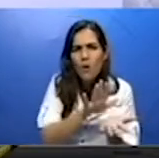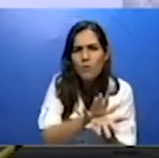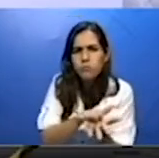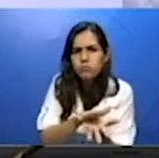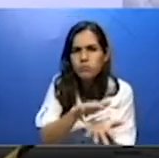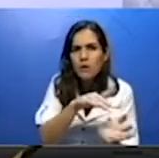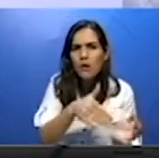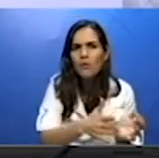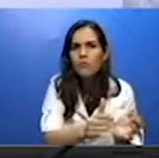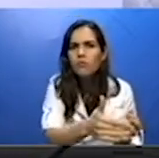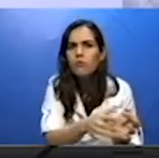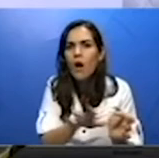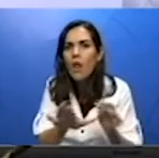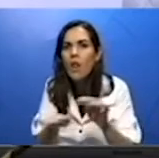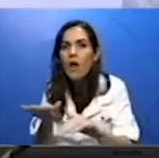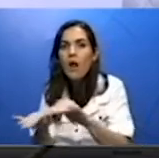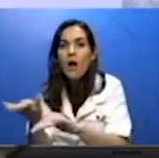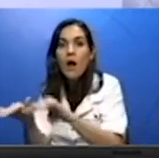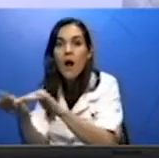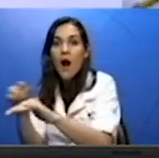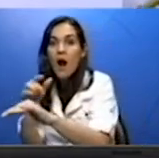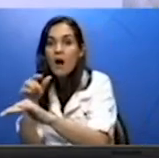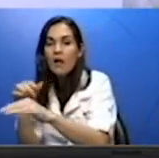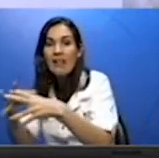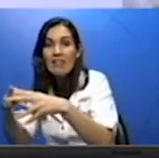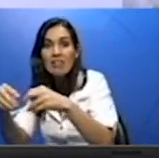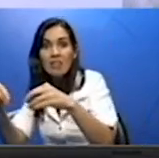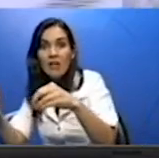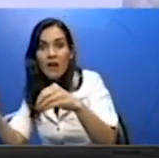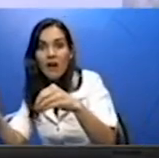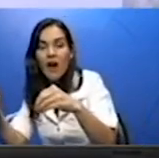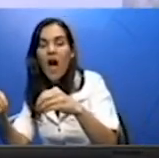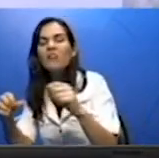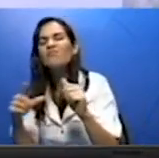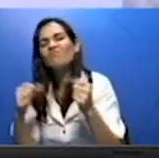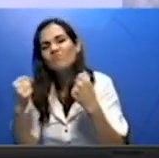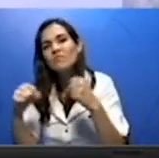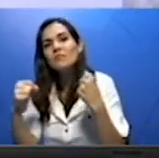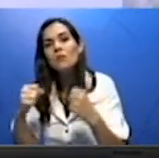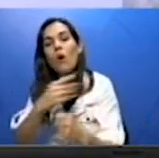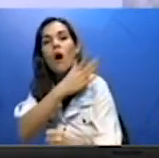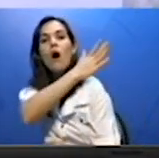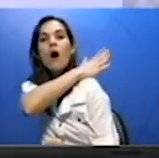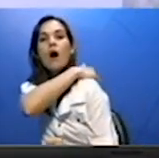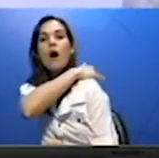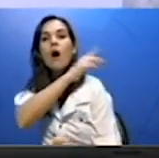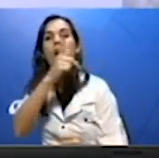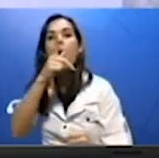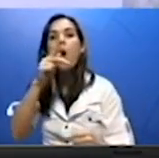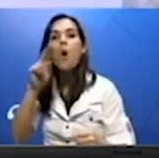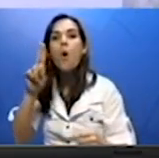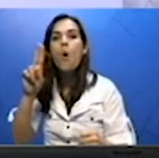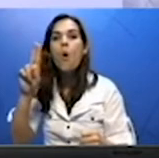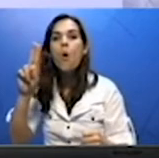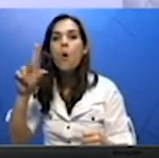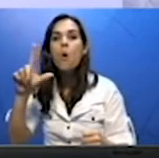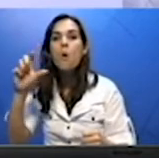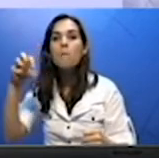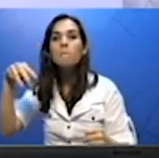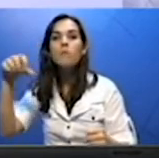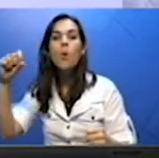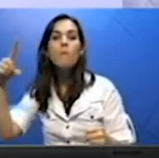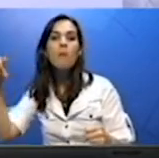respiram por meio de brânquias não por pulmões a aqui surgiu outra